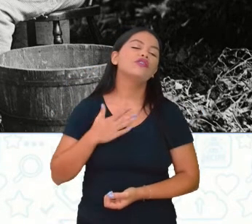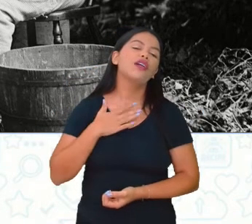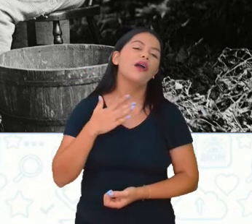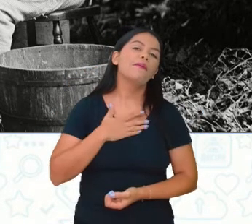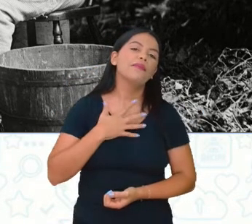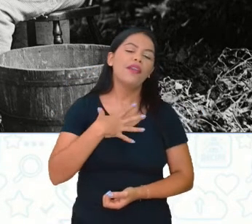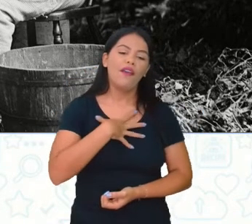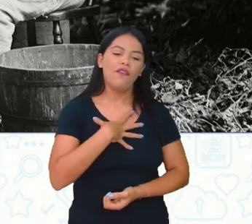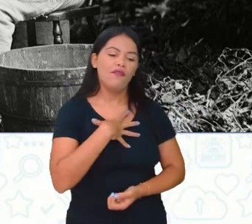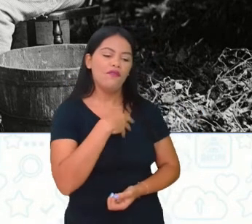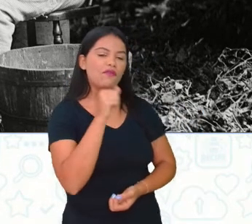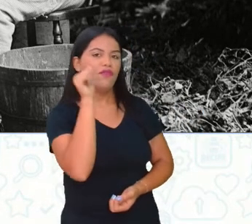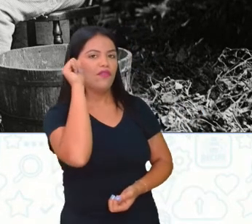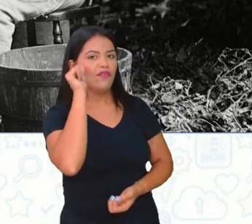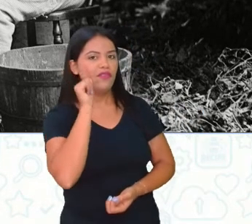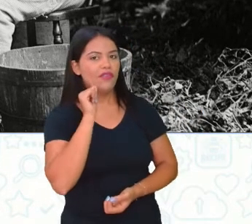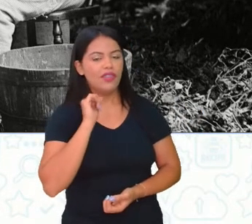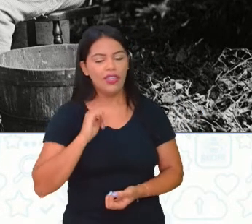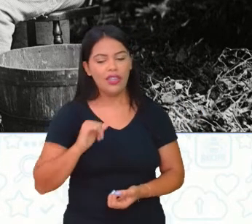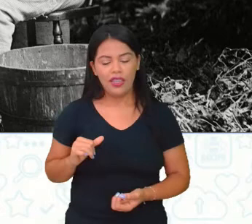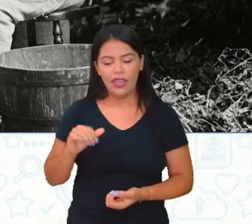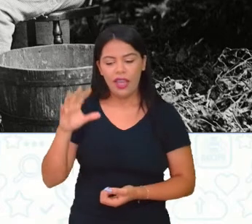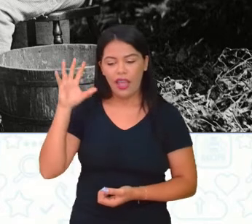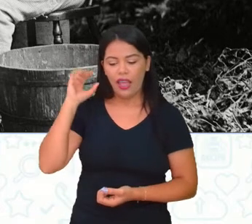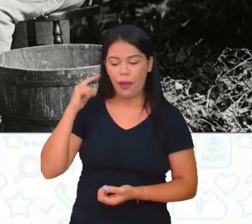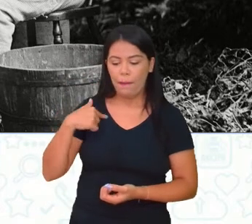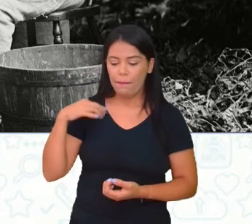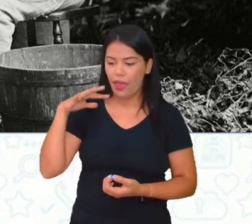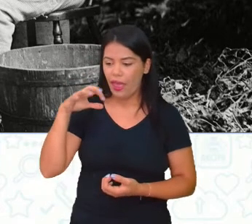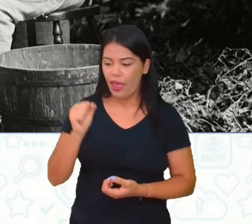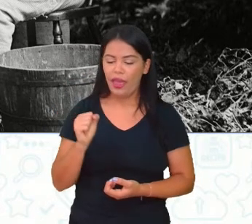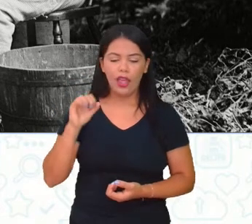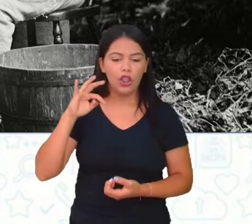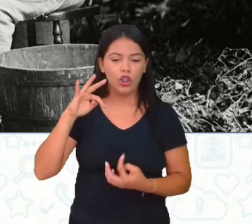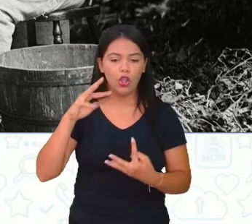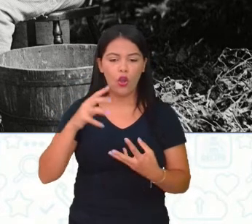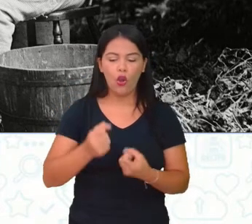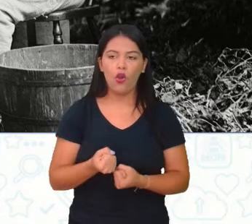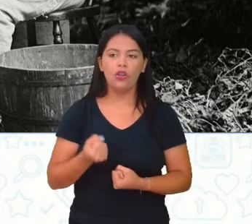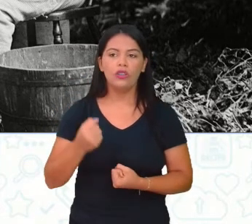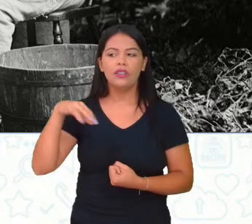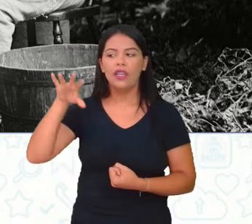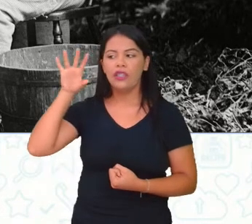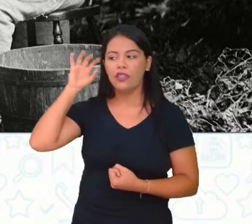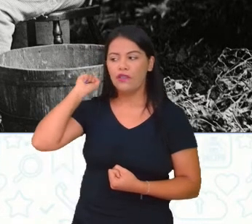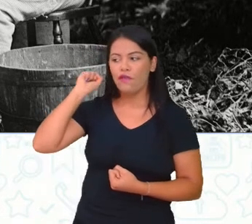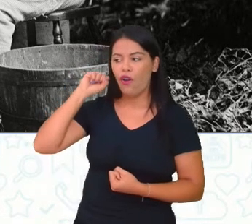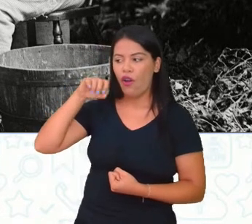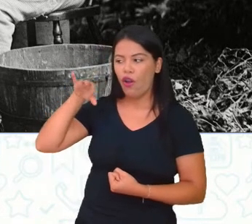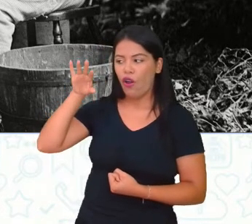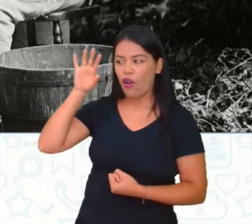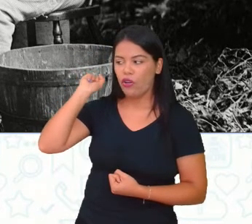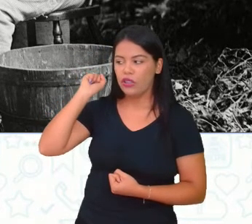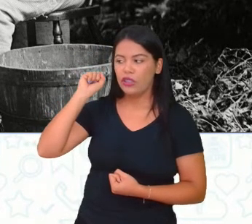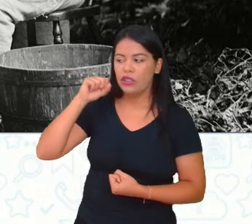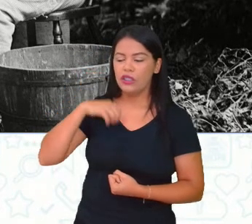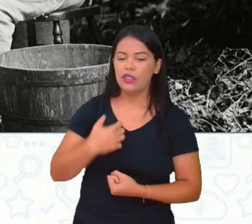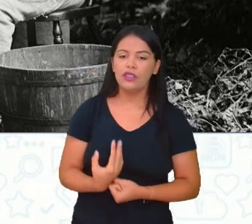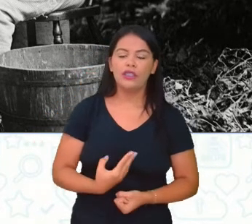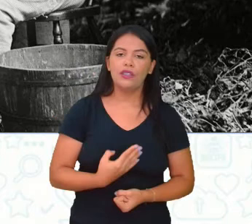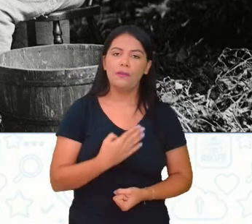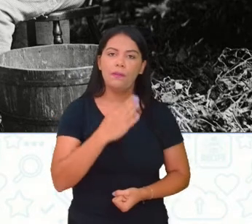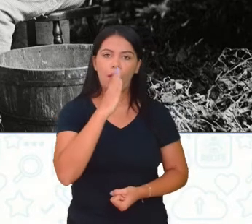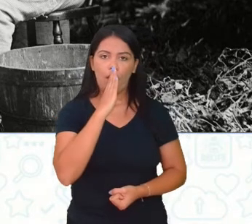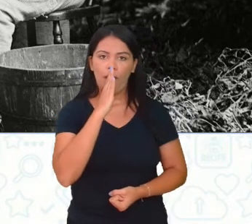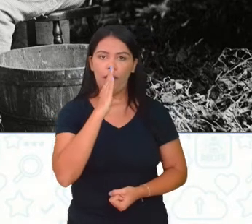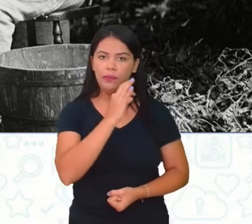vozes, recolhe em si as vozes mudas, caladas, engasgadas nas